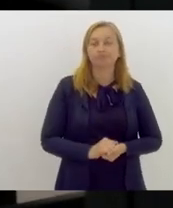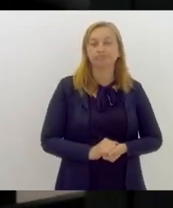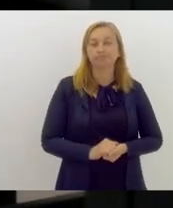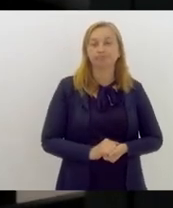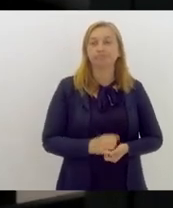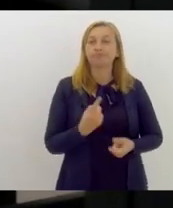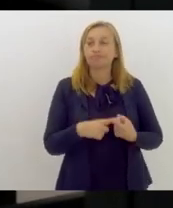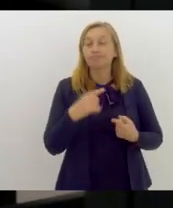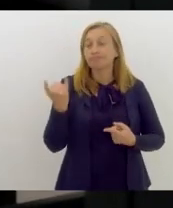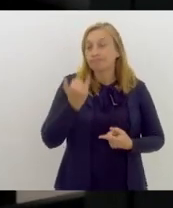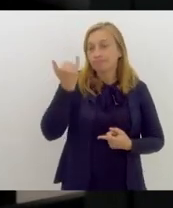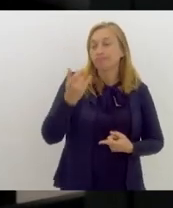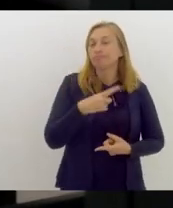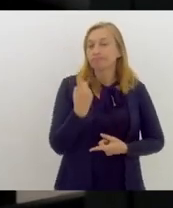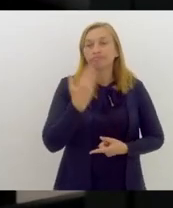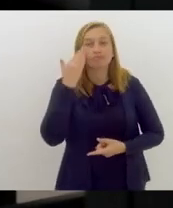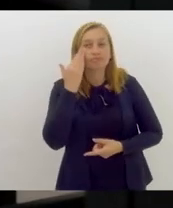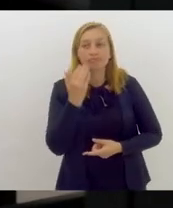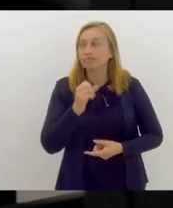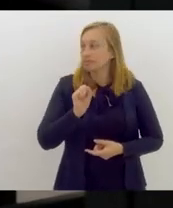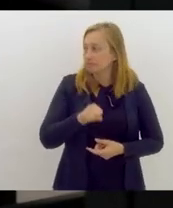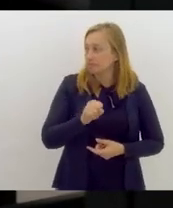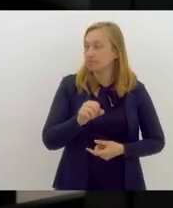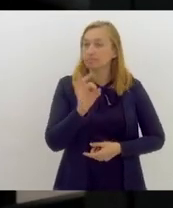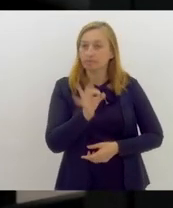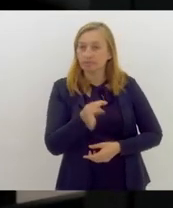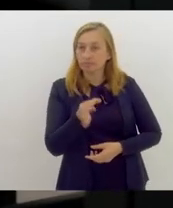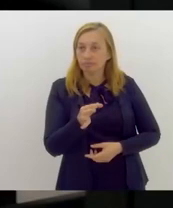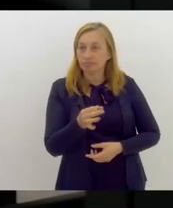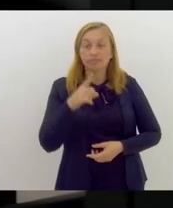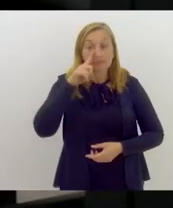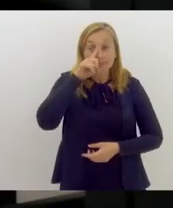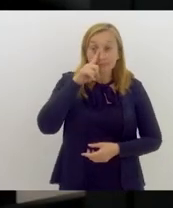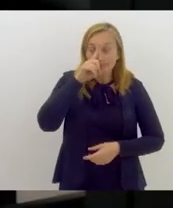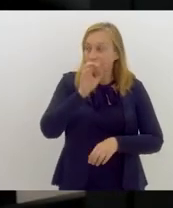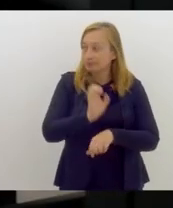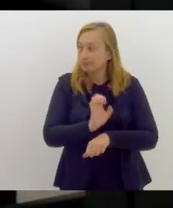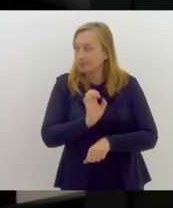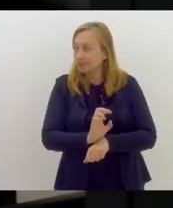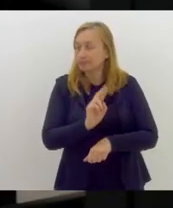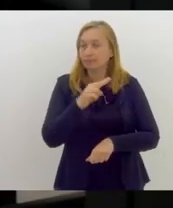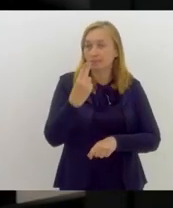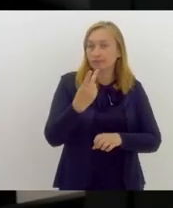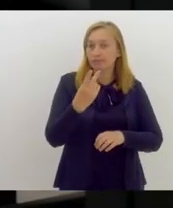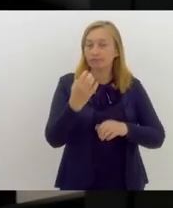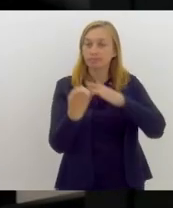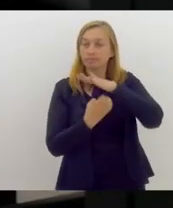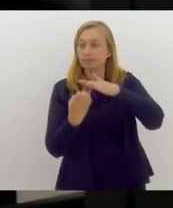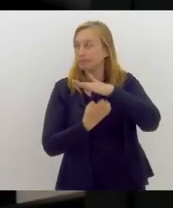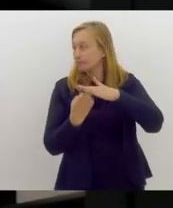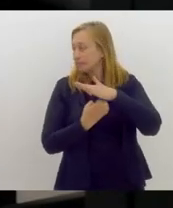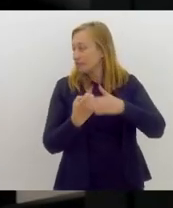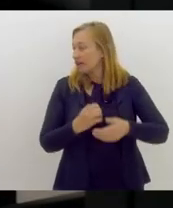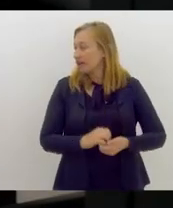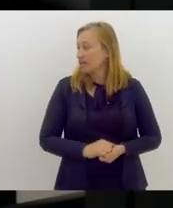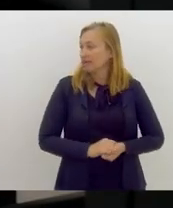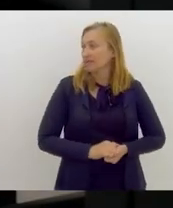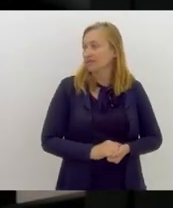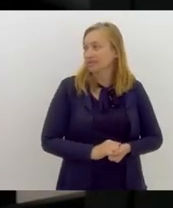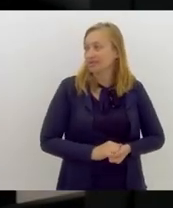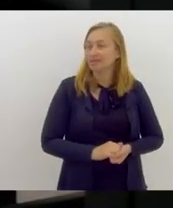isso porque isso é importante para a gente entender se existe fato risco ao estado ou risco à empresa Esse é o primeiro ponto